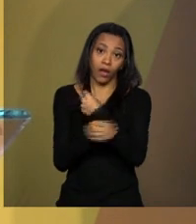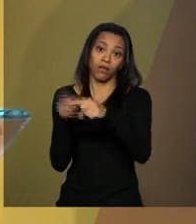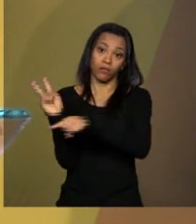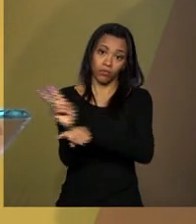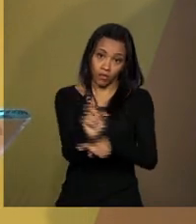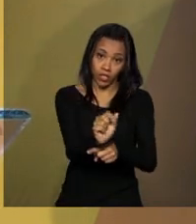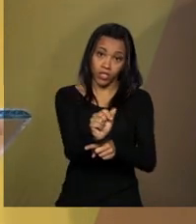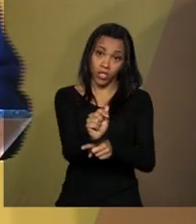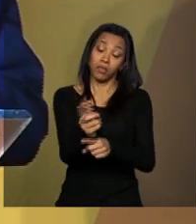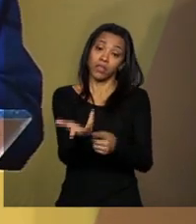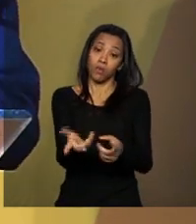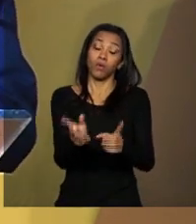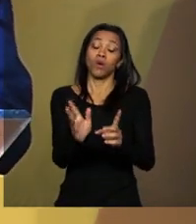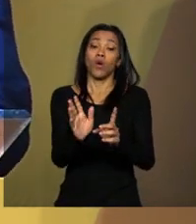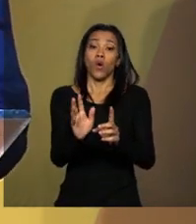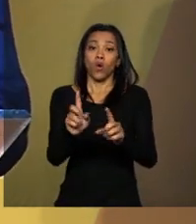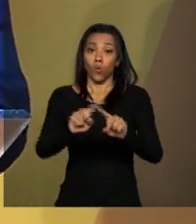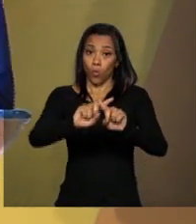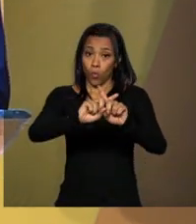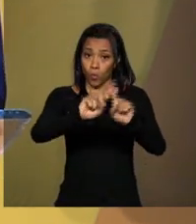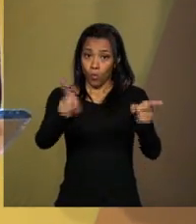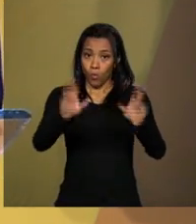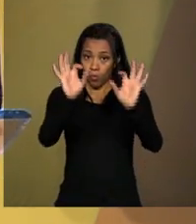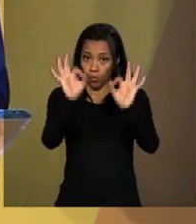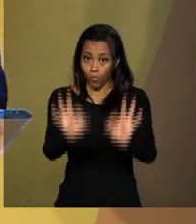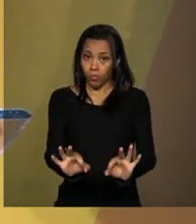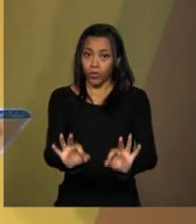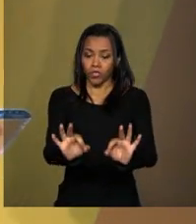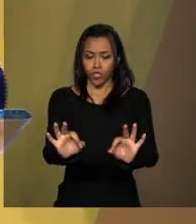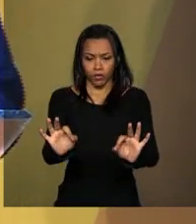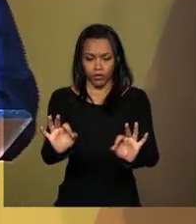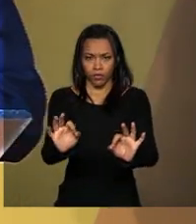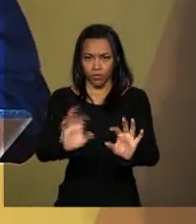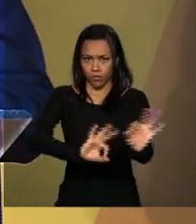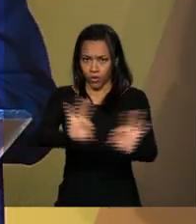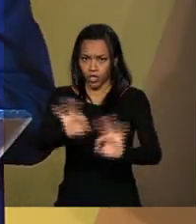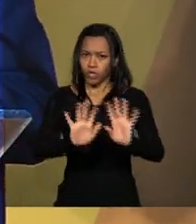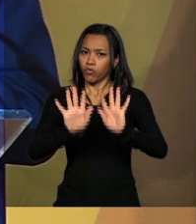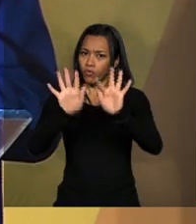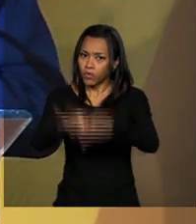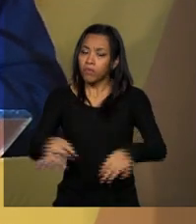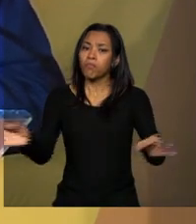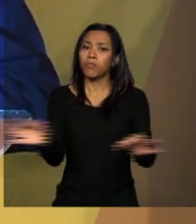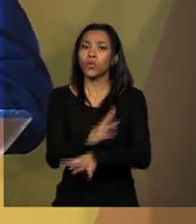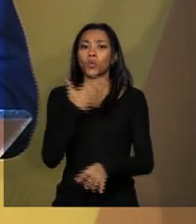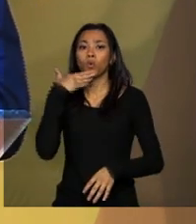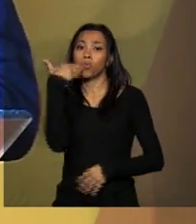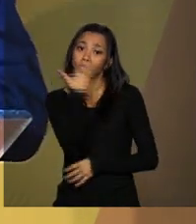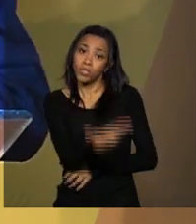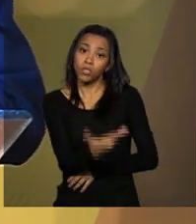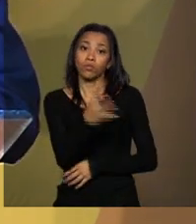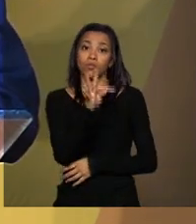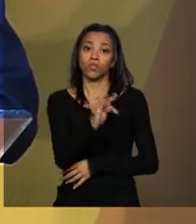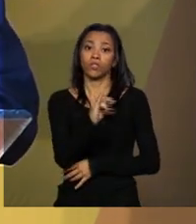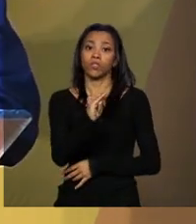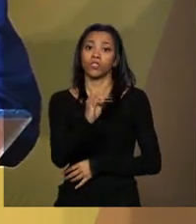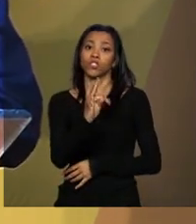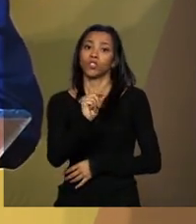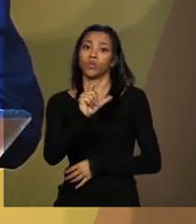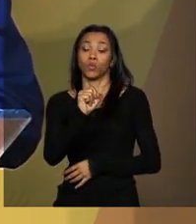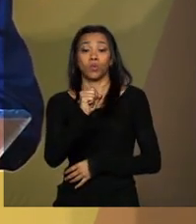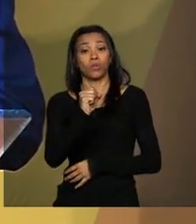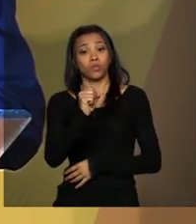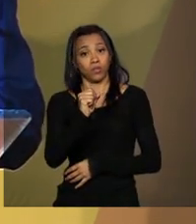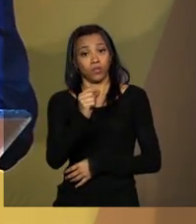projeto for finalizado Claro a emissão de títulos de dívidas se torna muito fácil porque já